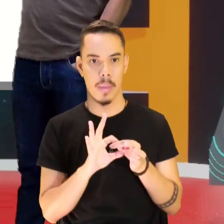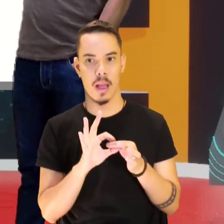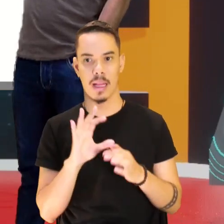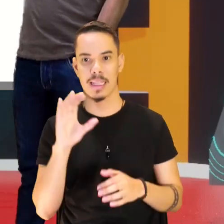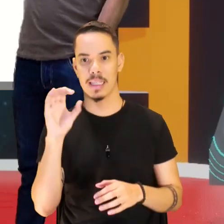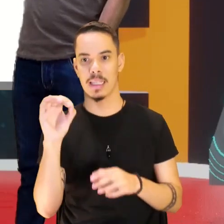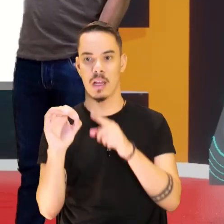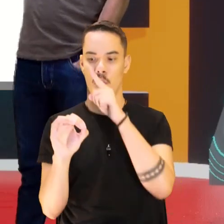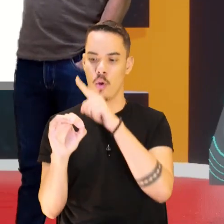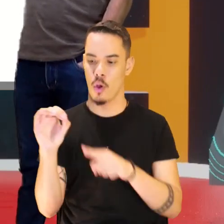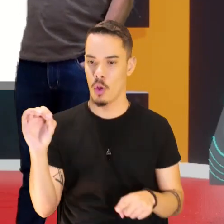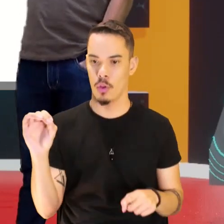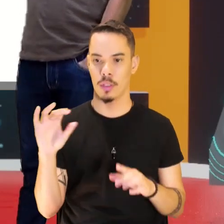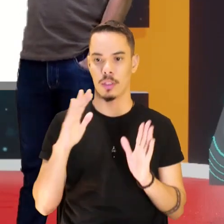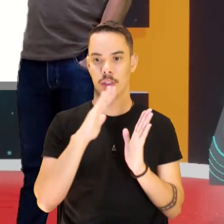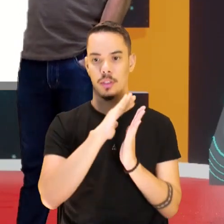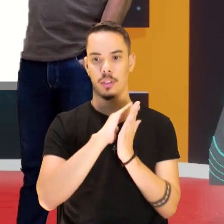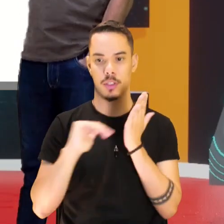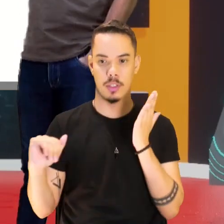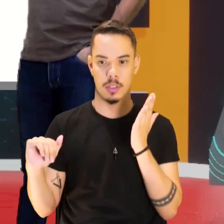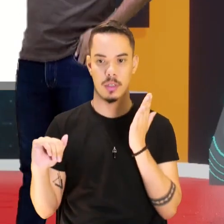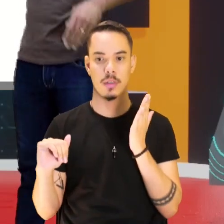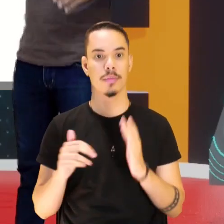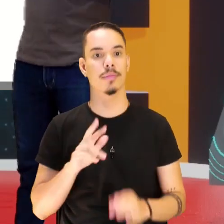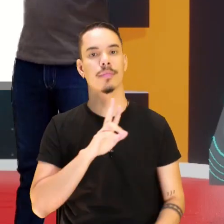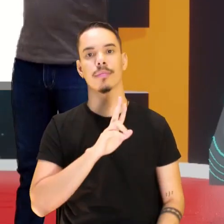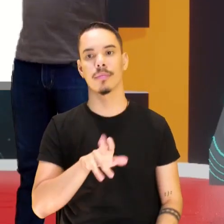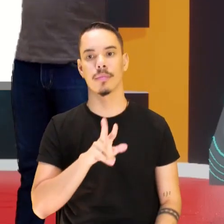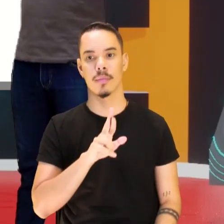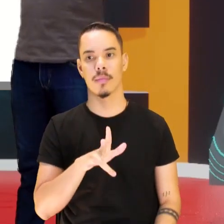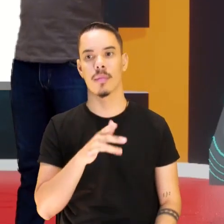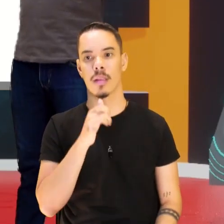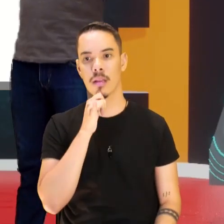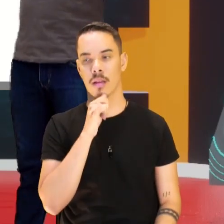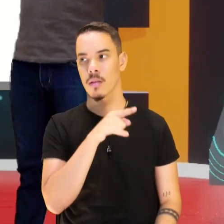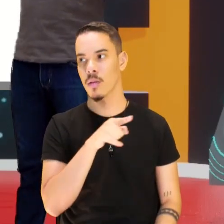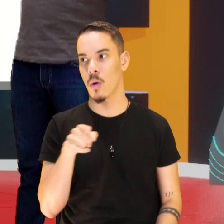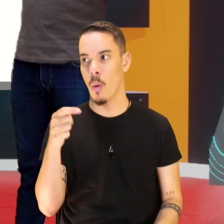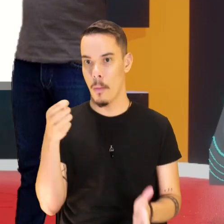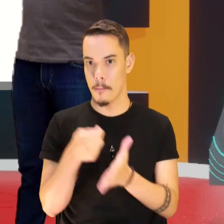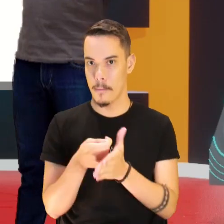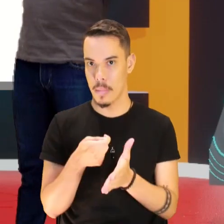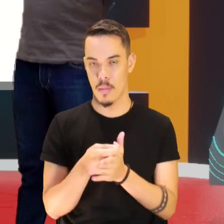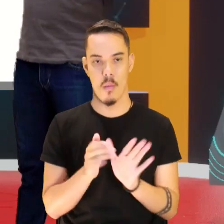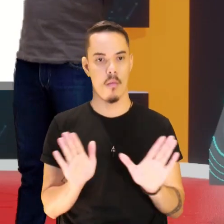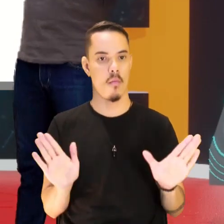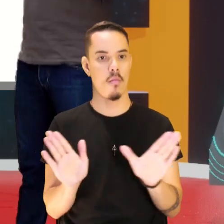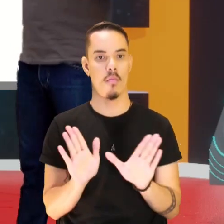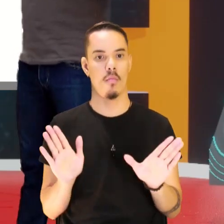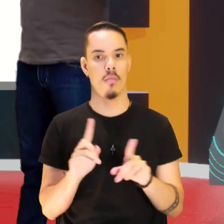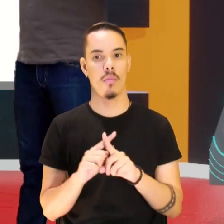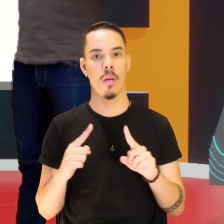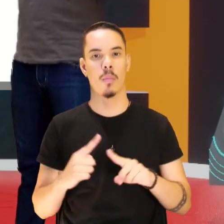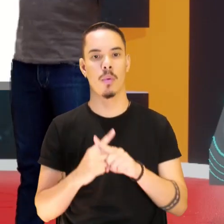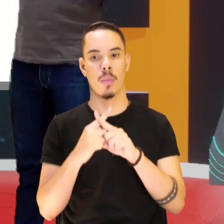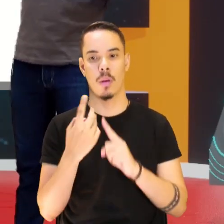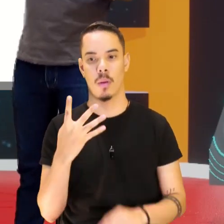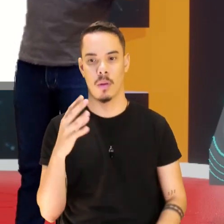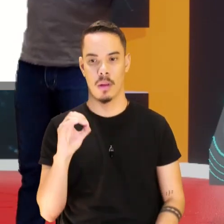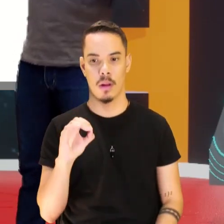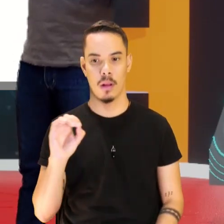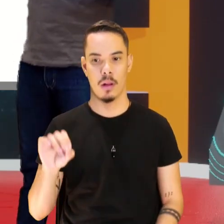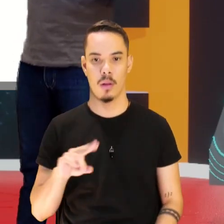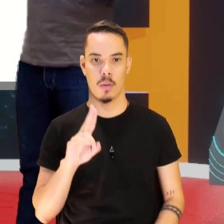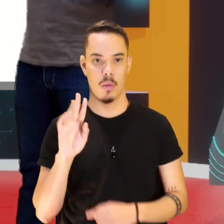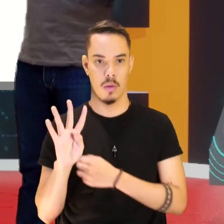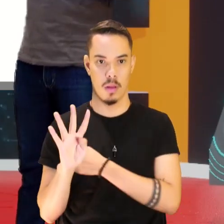zero para ficar mais fácil né não é que você é obrigado a cortar zero mas assim multiplicar por 40 e multiplica por